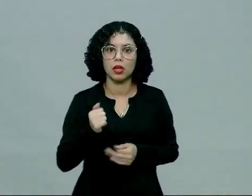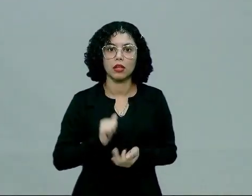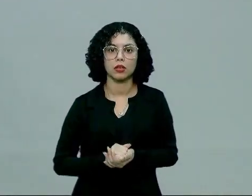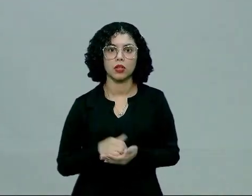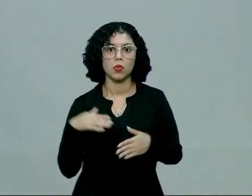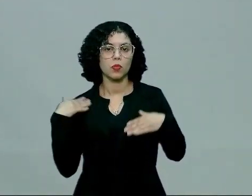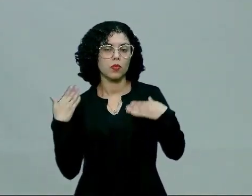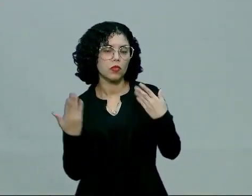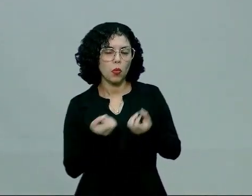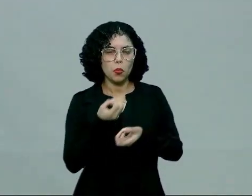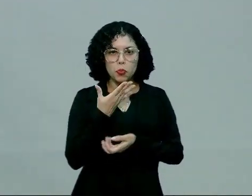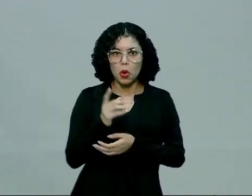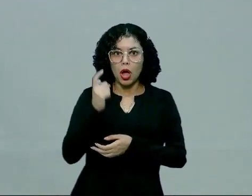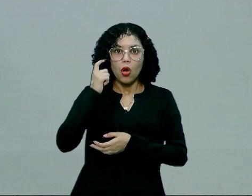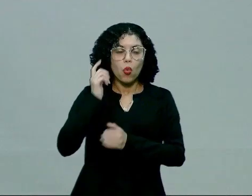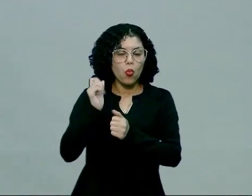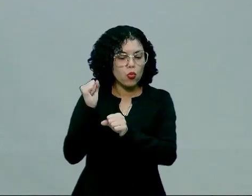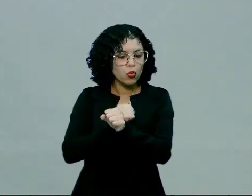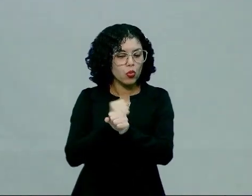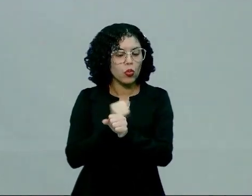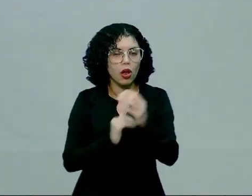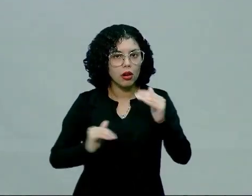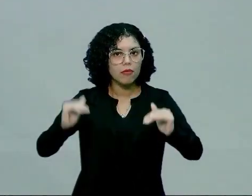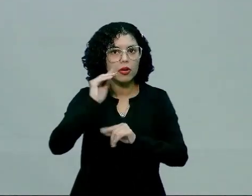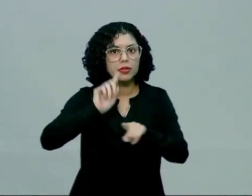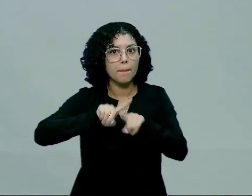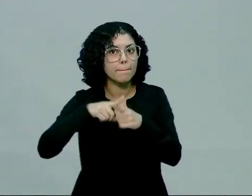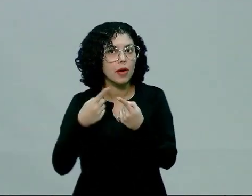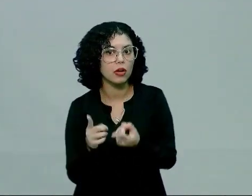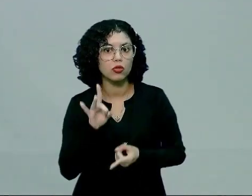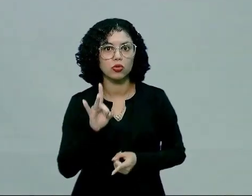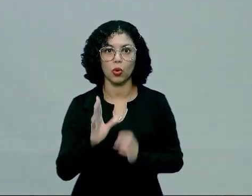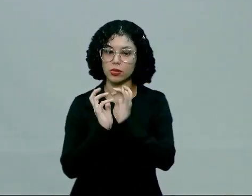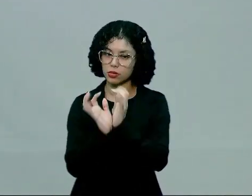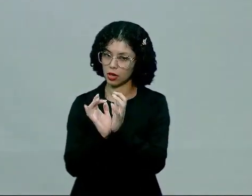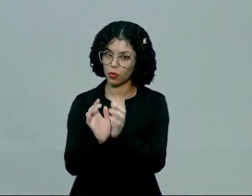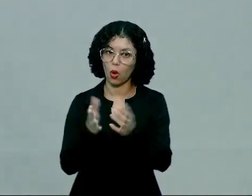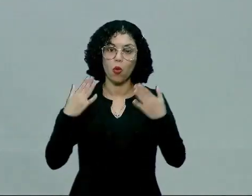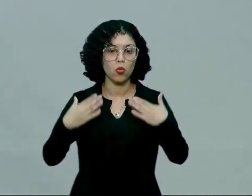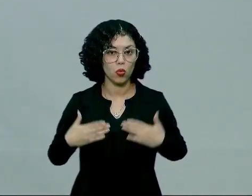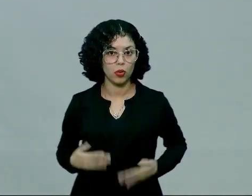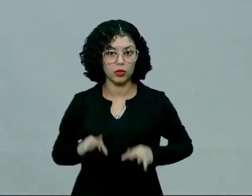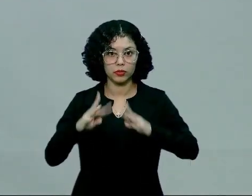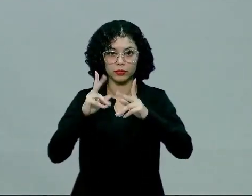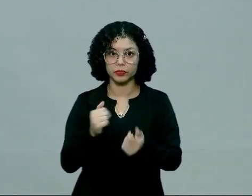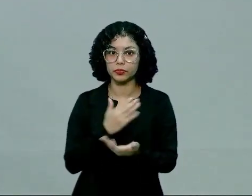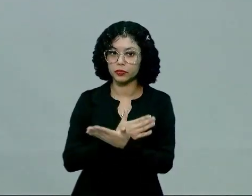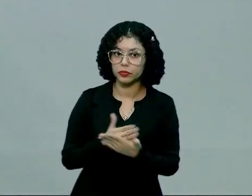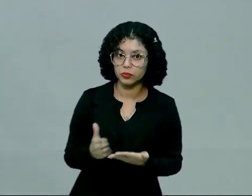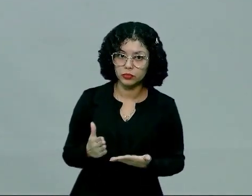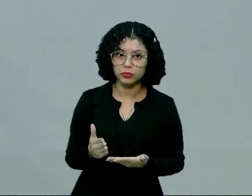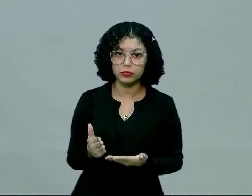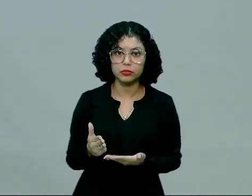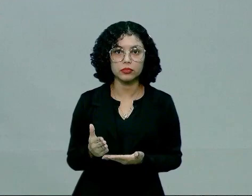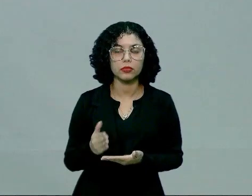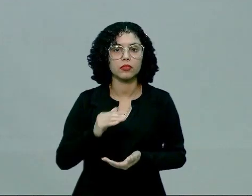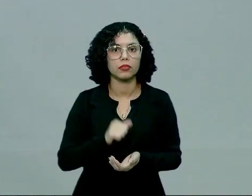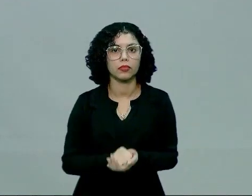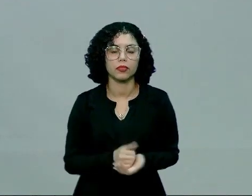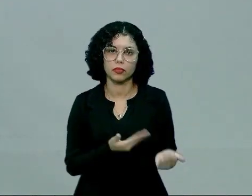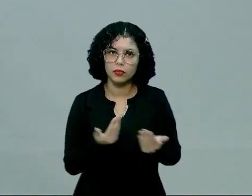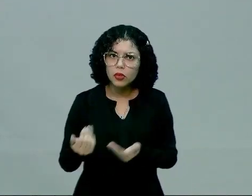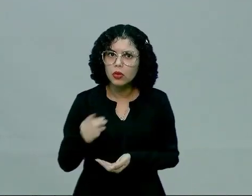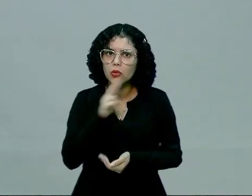lazer a construção cognitiva ela é relevante Mas a gente não é apenas um cérebro a gente é um corpo Qual foi o começo ali do Juvenal